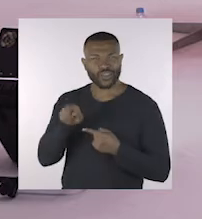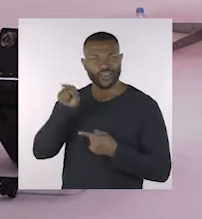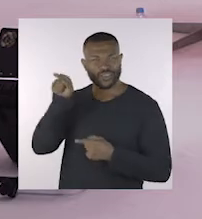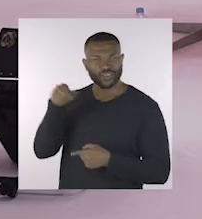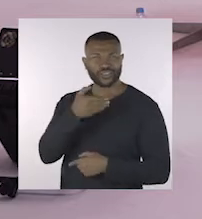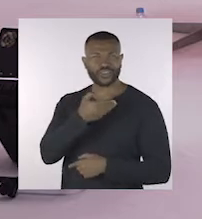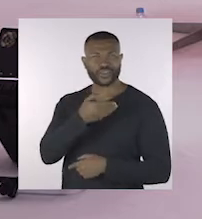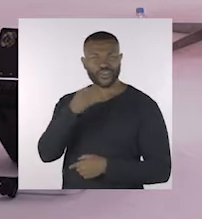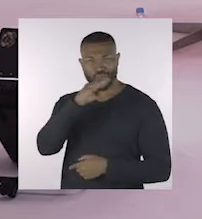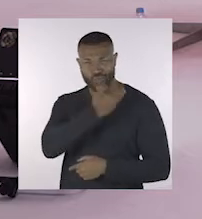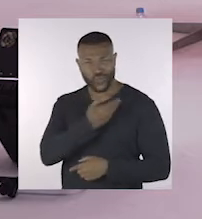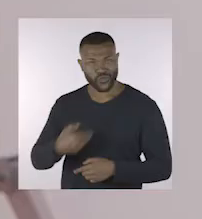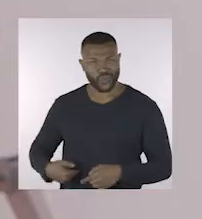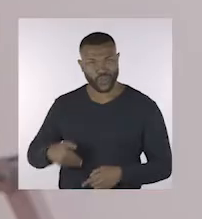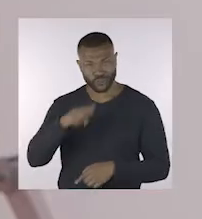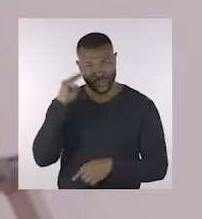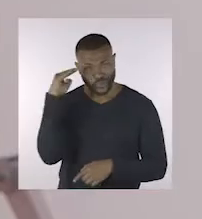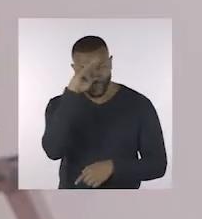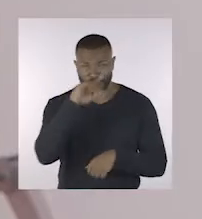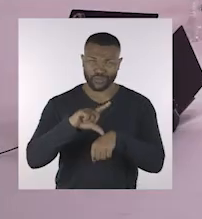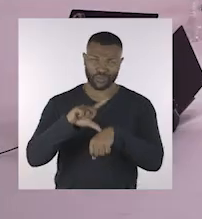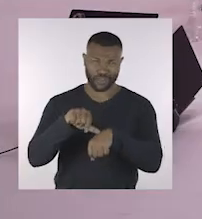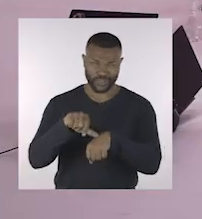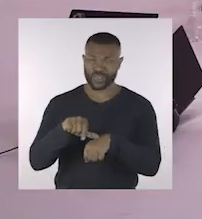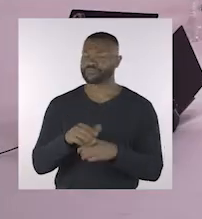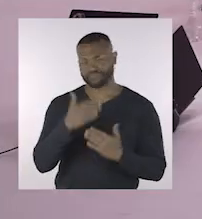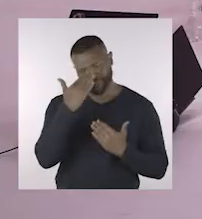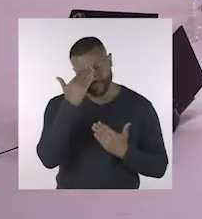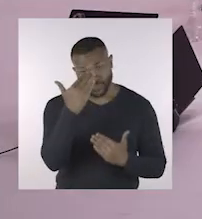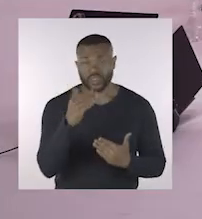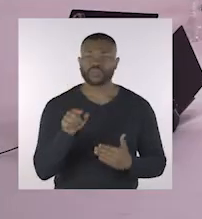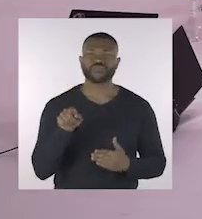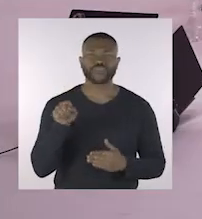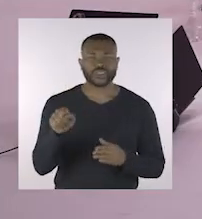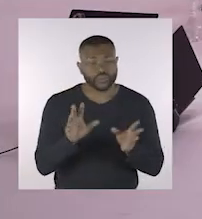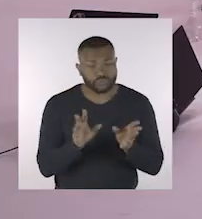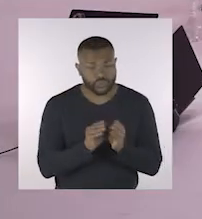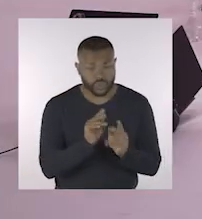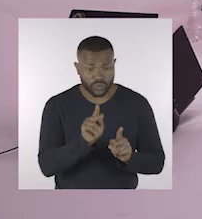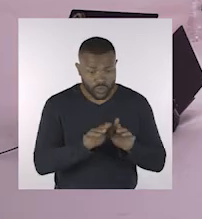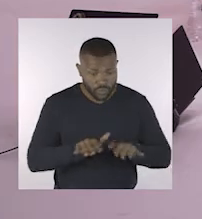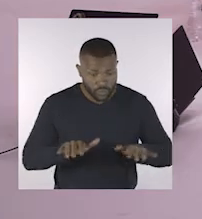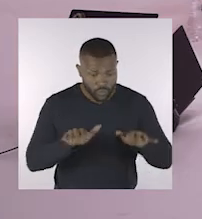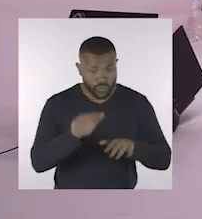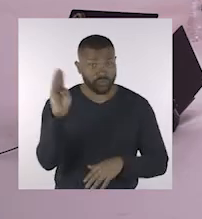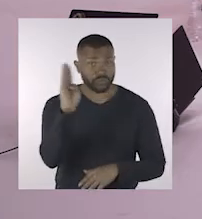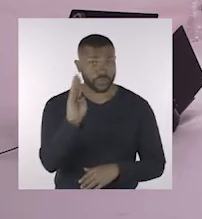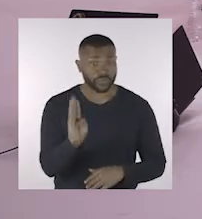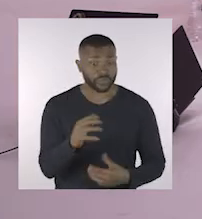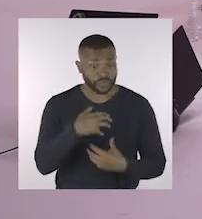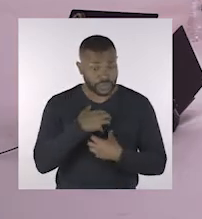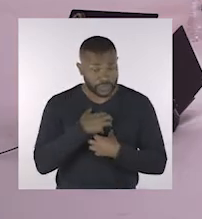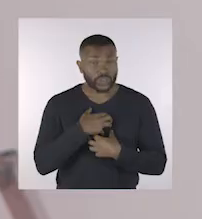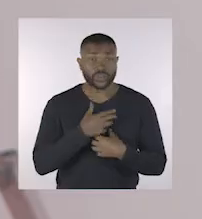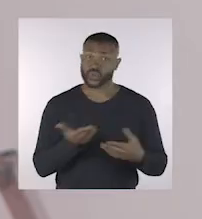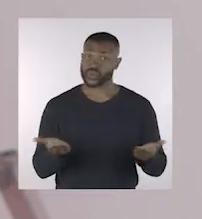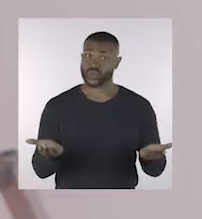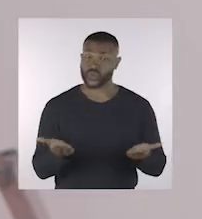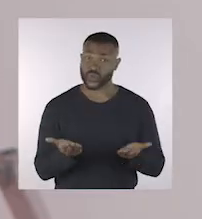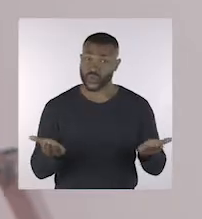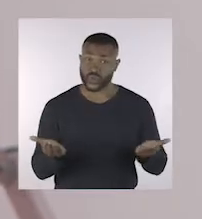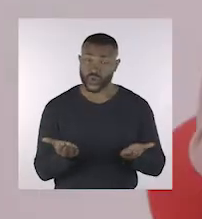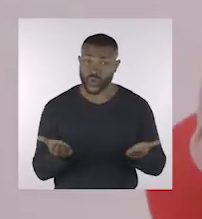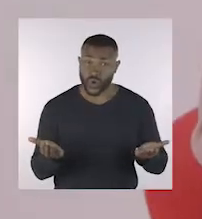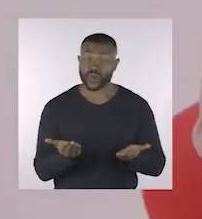esse governo atrasado do bolsonaro Muito obrigado acho que você resumiu tudo que a população brasileira está sentindo